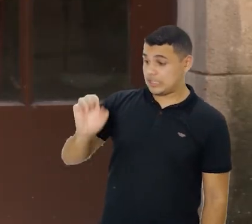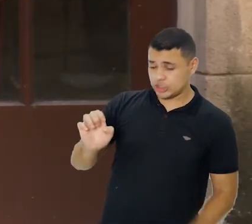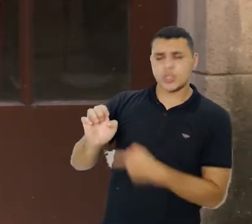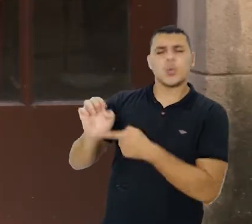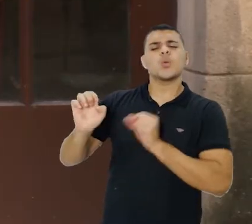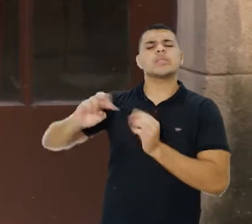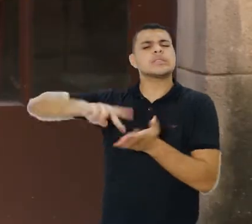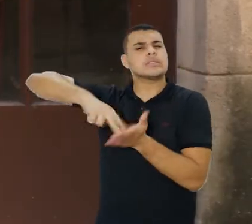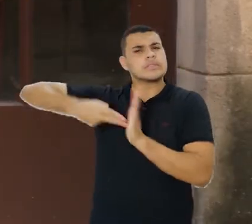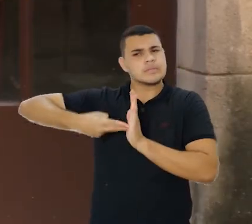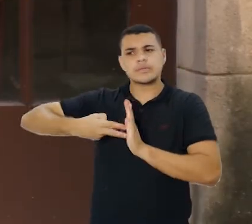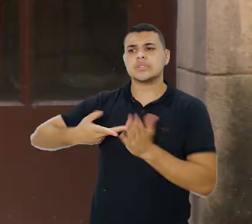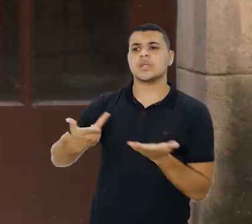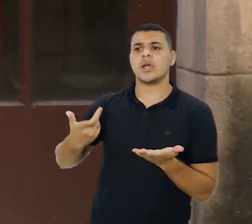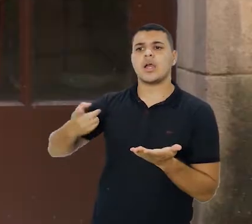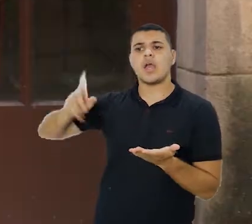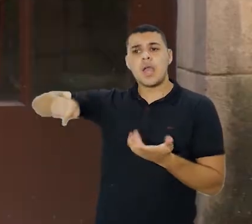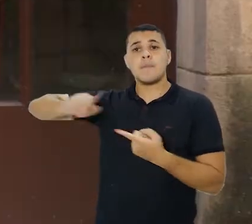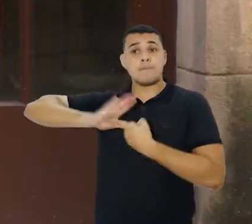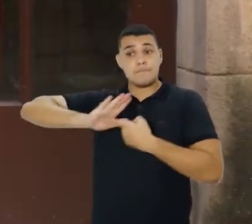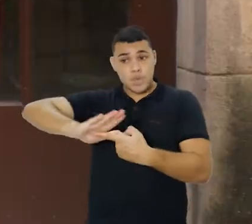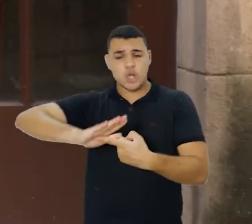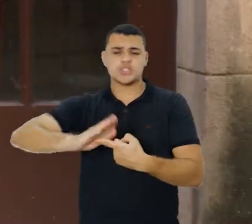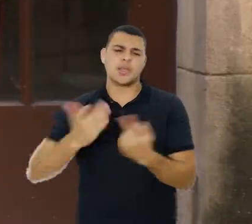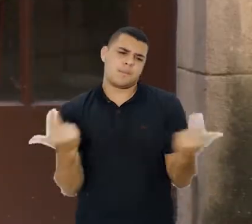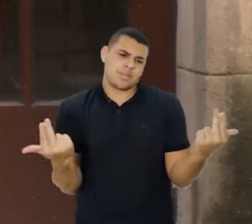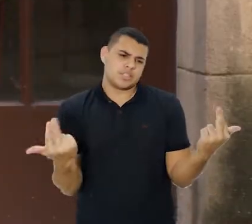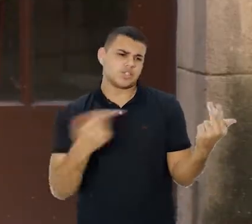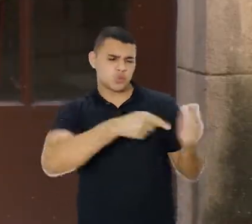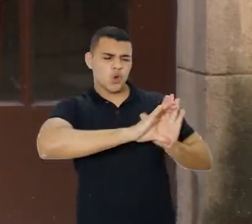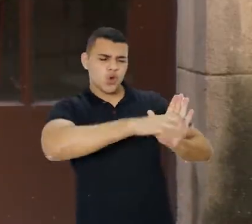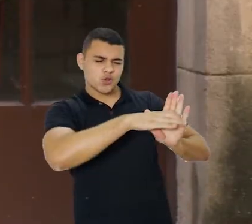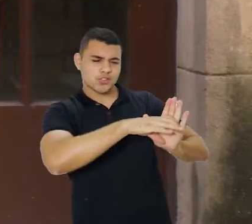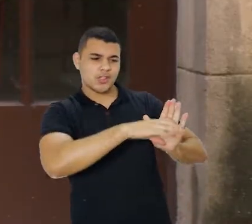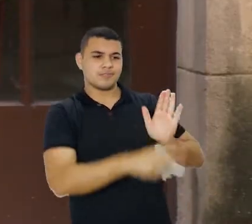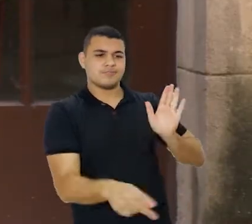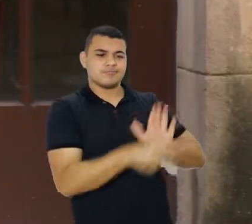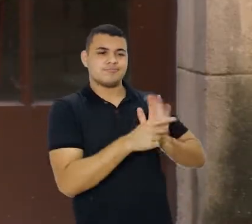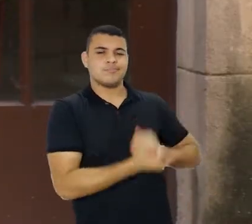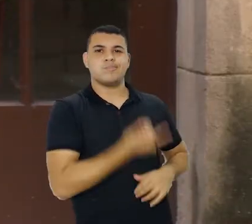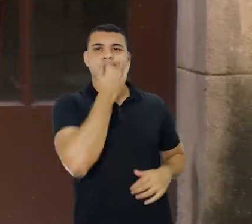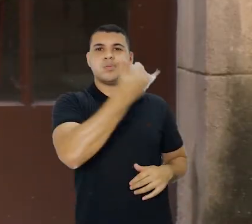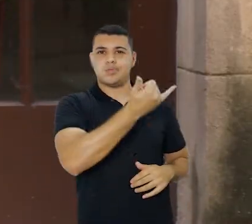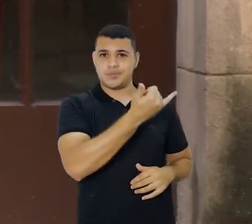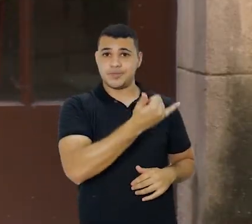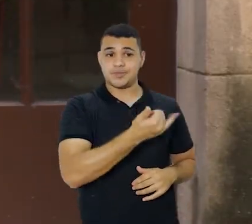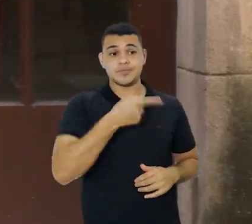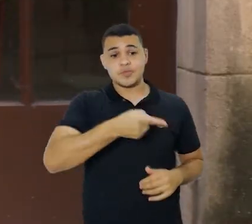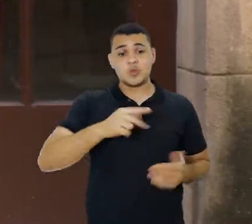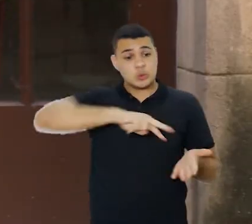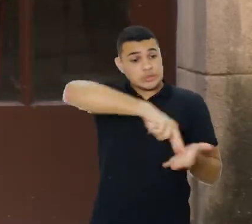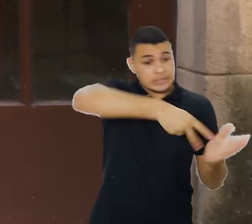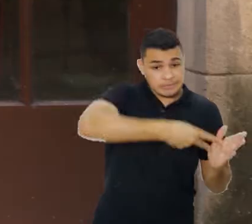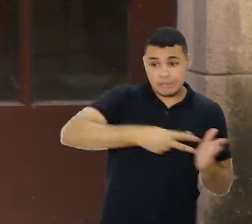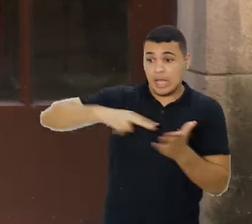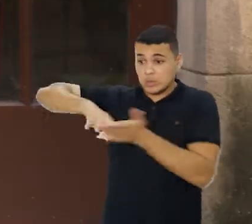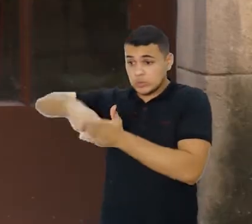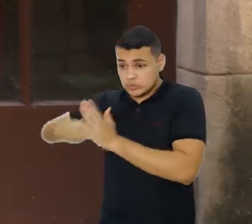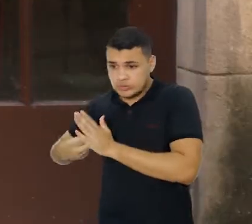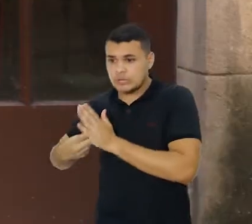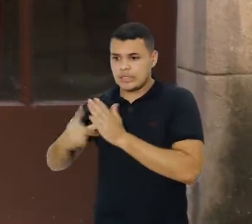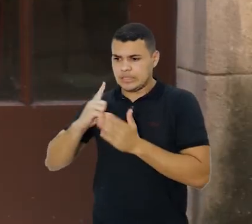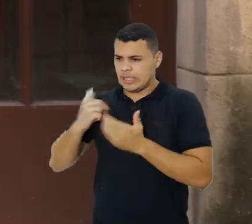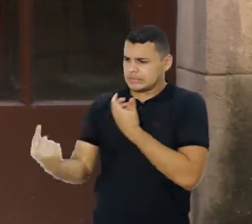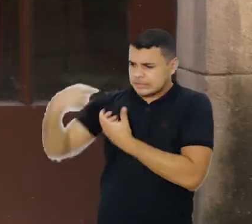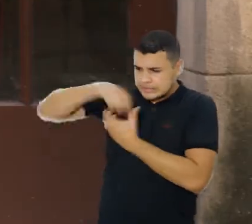ela é uma medida que remete ao conceito de incidência, tá, tendo em vista aí o significado,